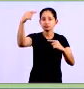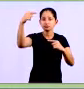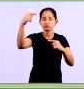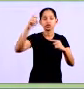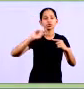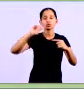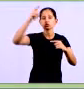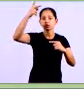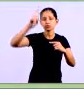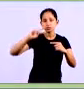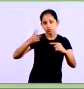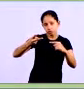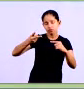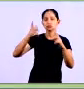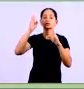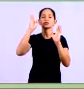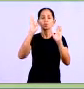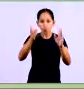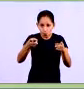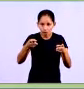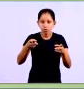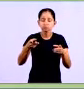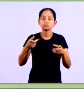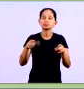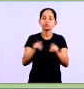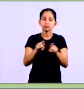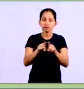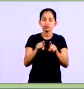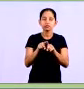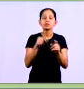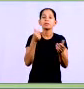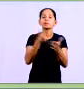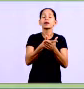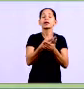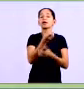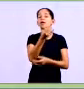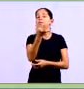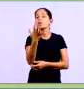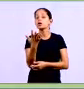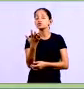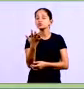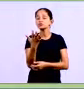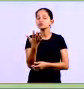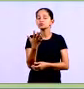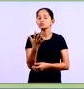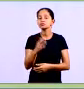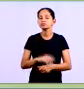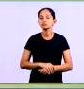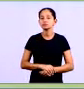2.000. Qual o valor do meu contas a pagar fornecedor? Contas a pagar,